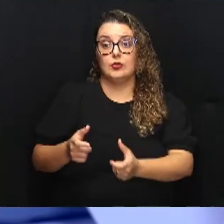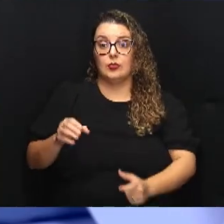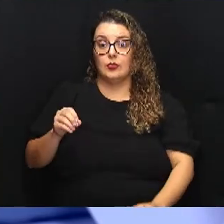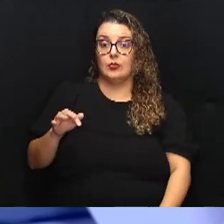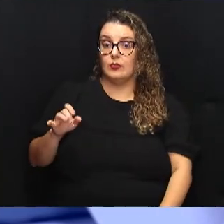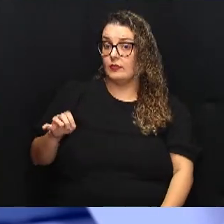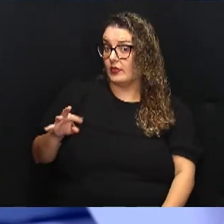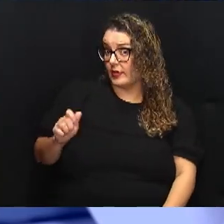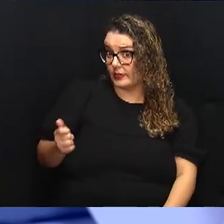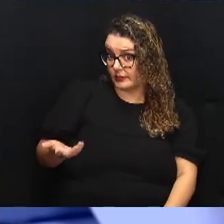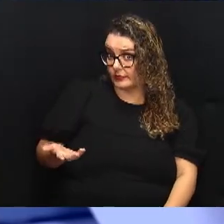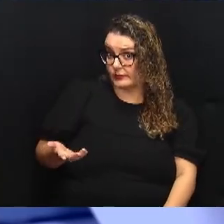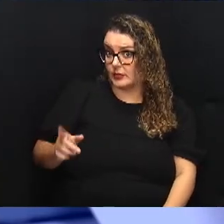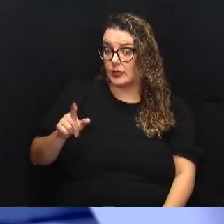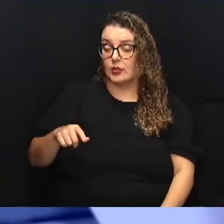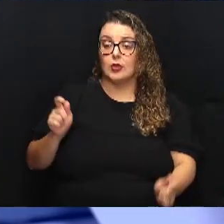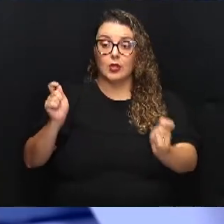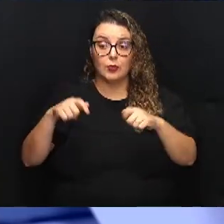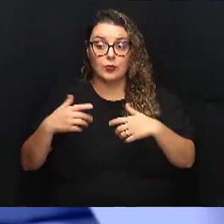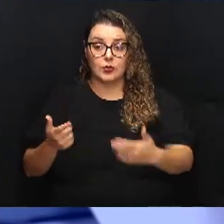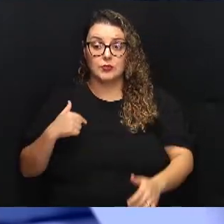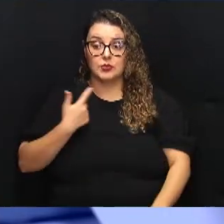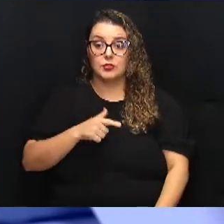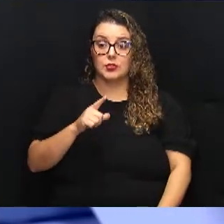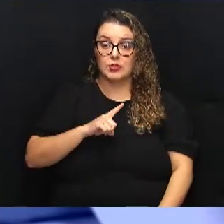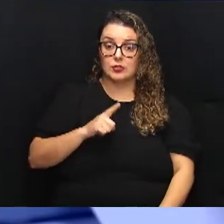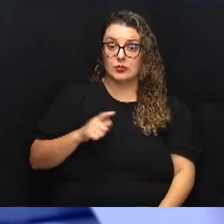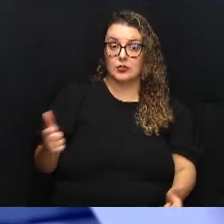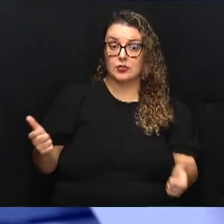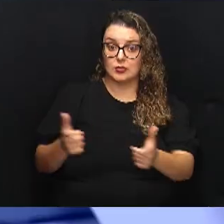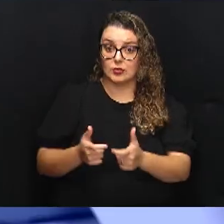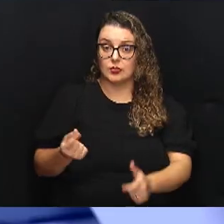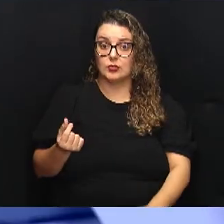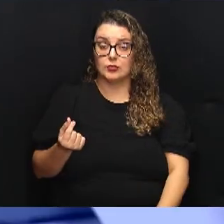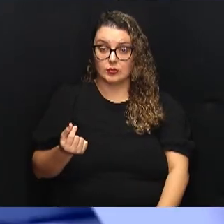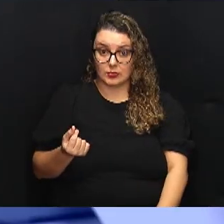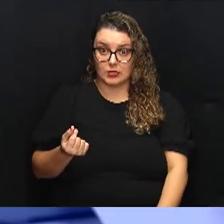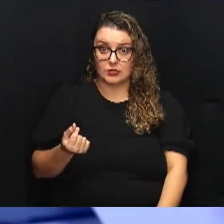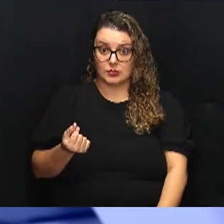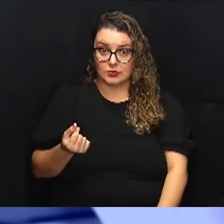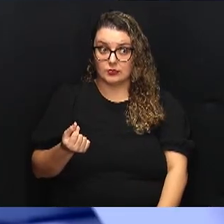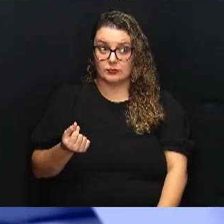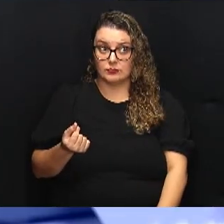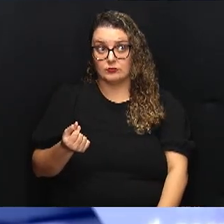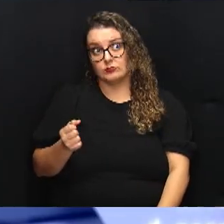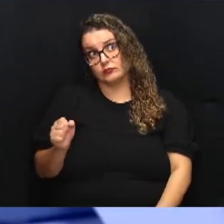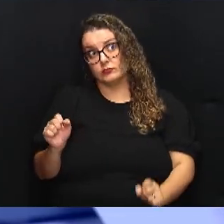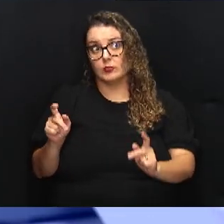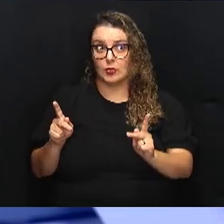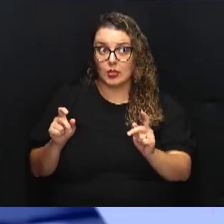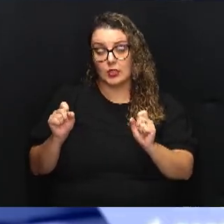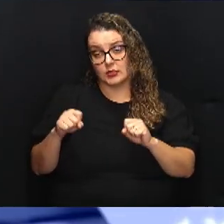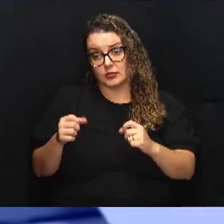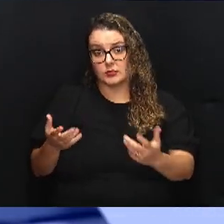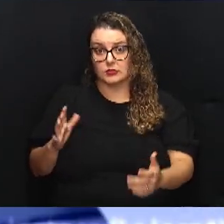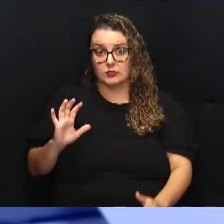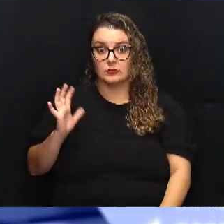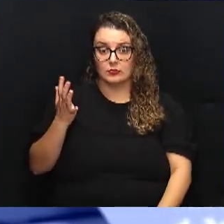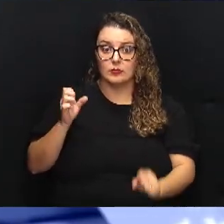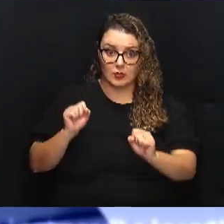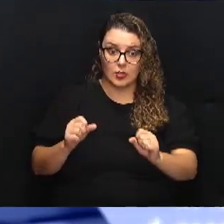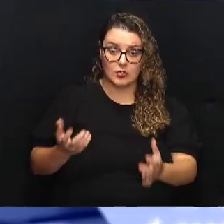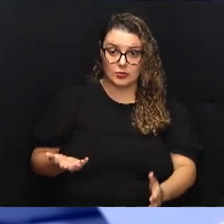Então, é possível que nós tenhamos uma redução no preço? Ok, é possível que isso aconteça,